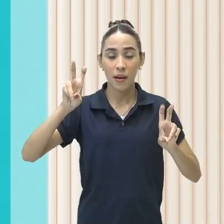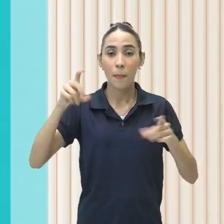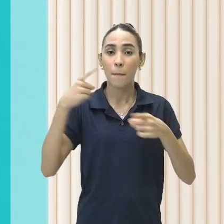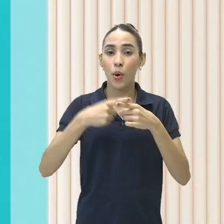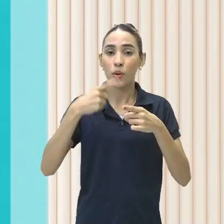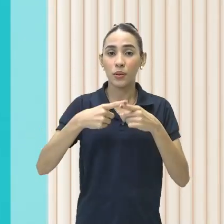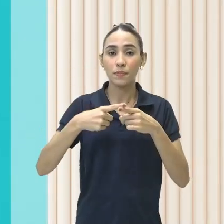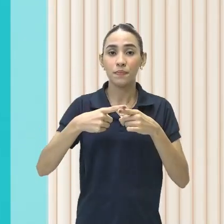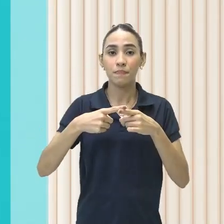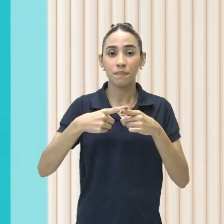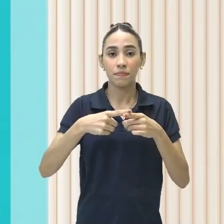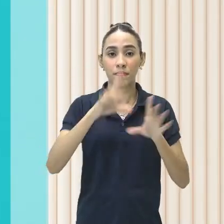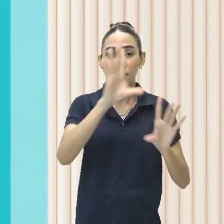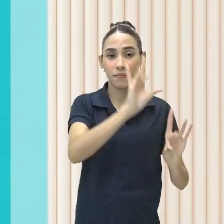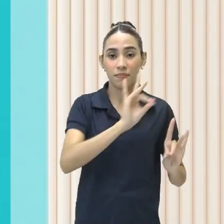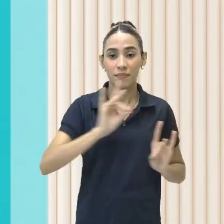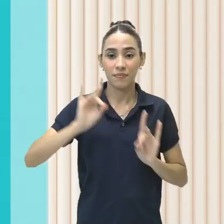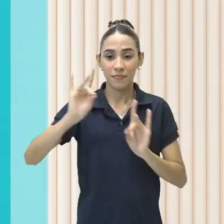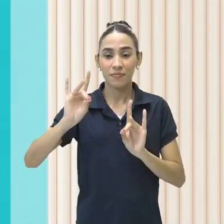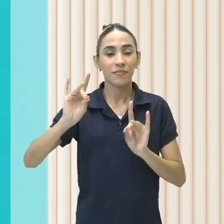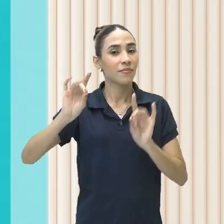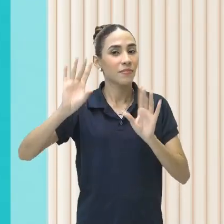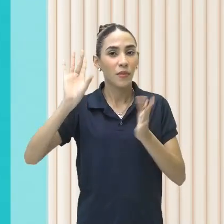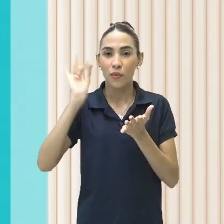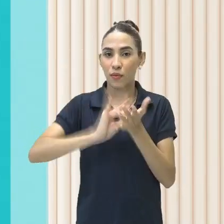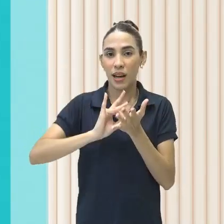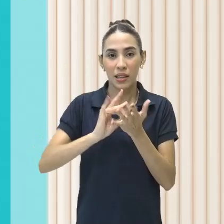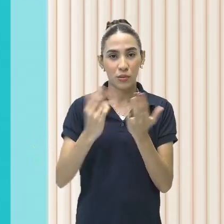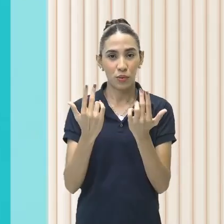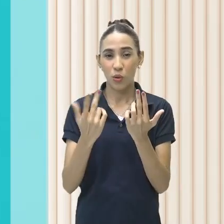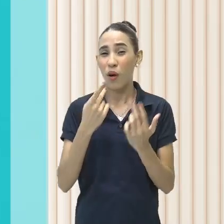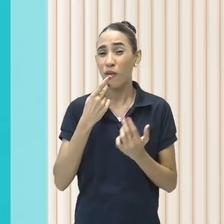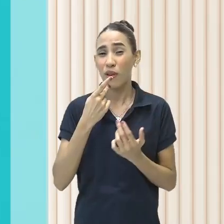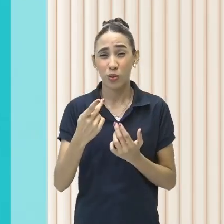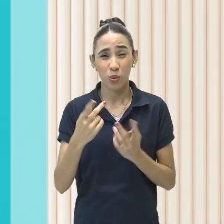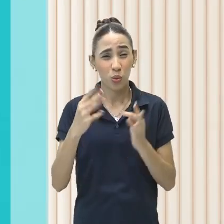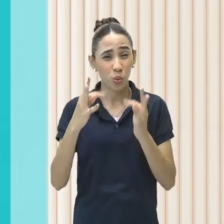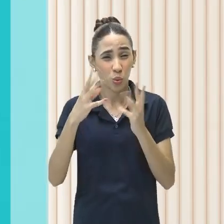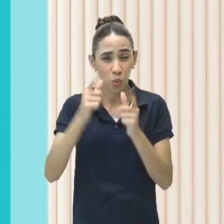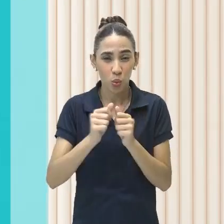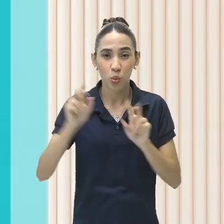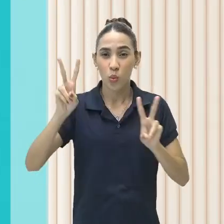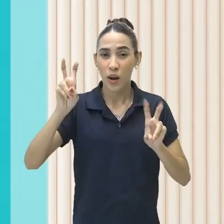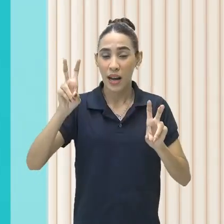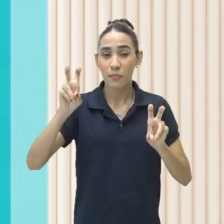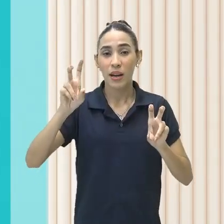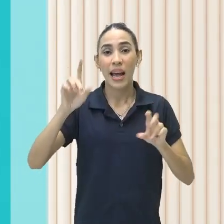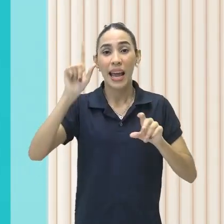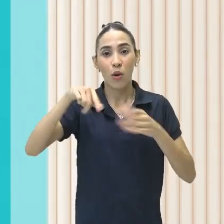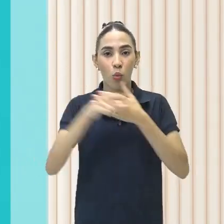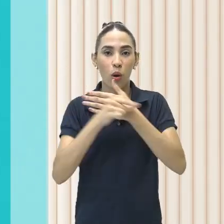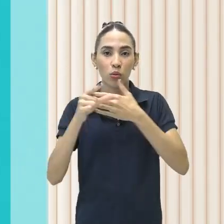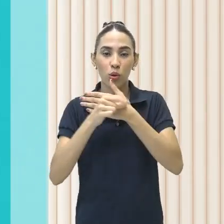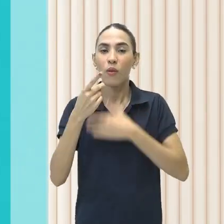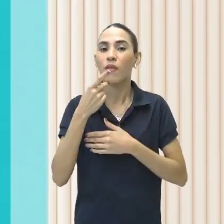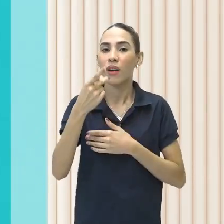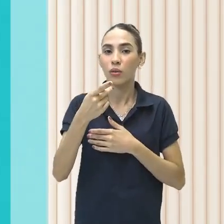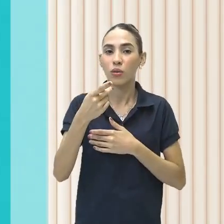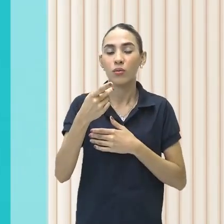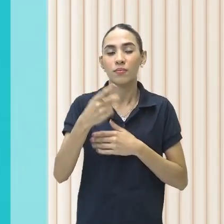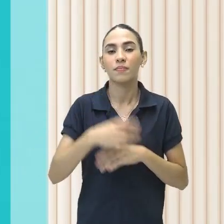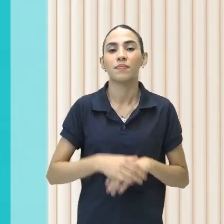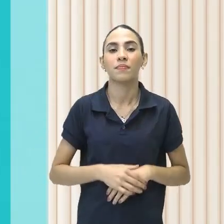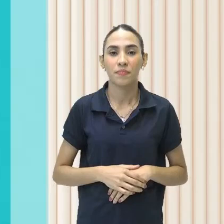Porque ele está reproduzindo exatamente o que Foucault disse. Então, tudo que estava entre aspas é o que o Foucault disse. O que está fora já é